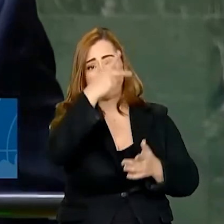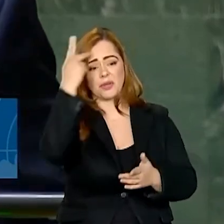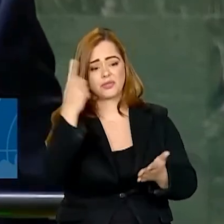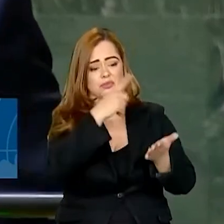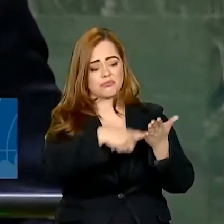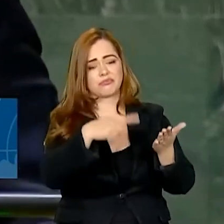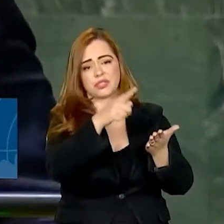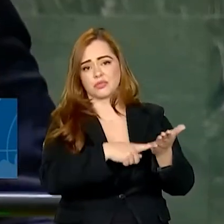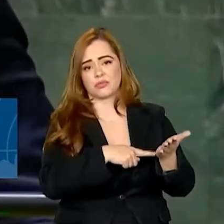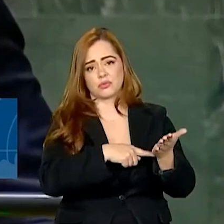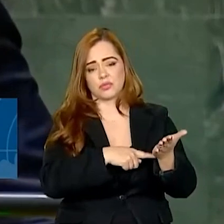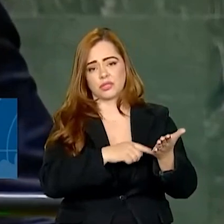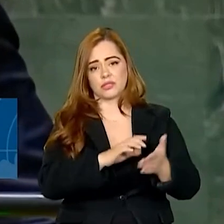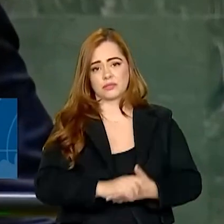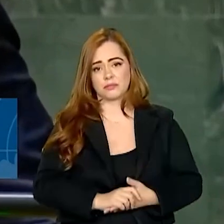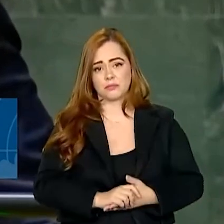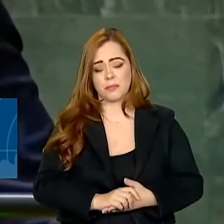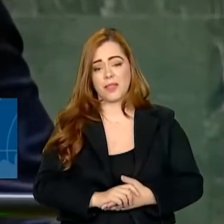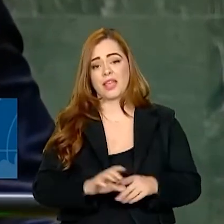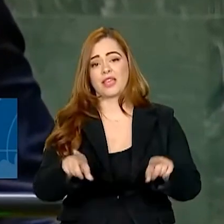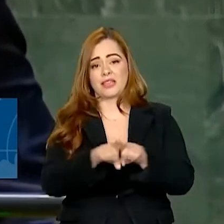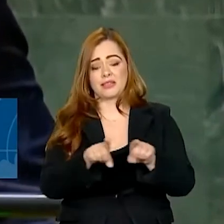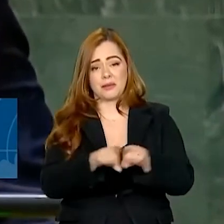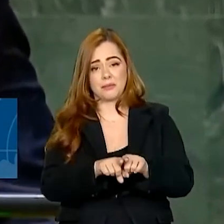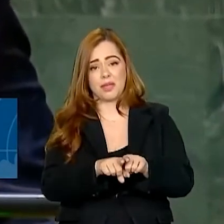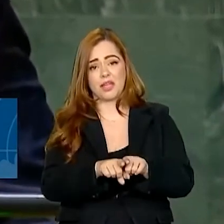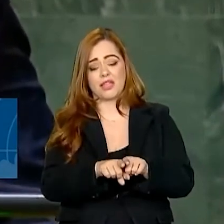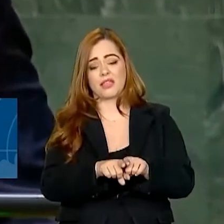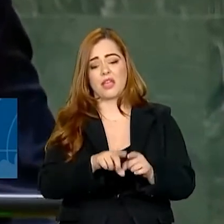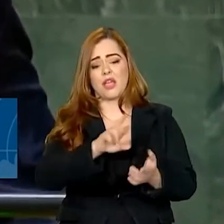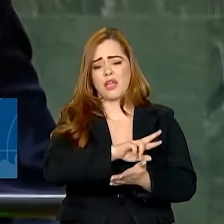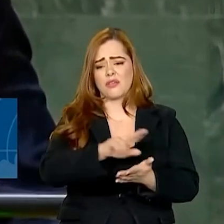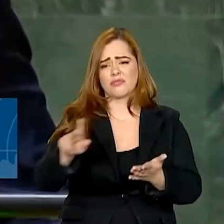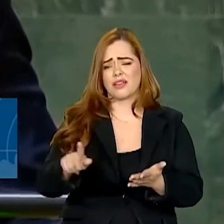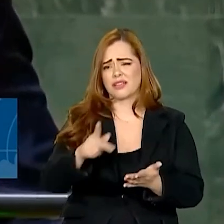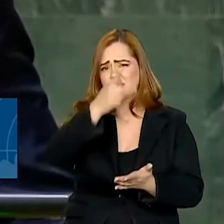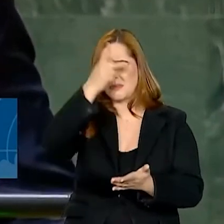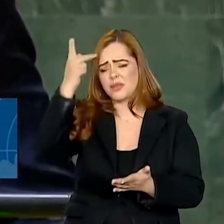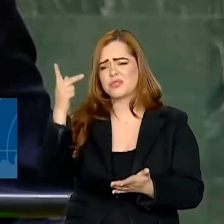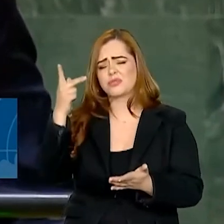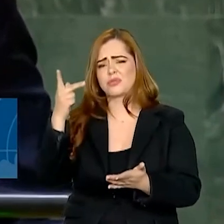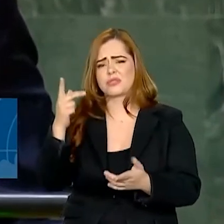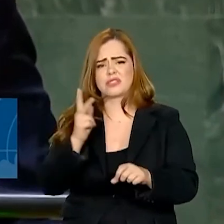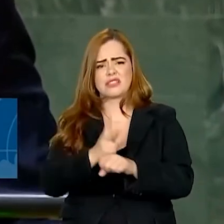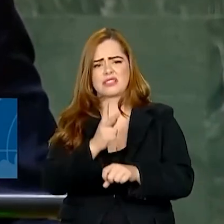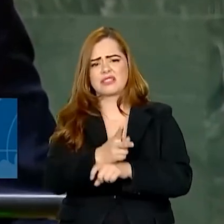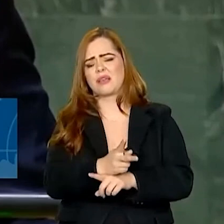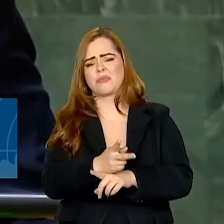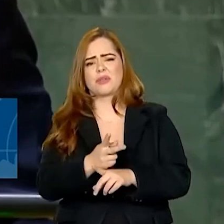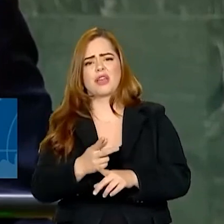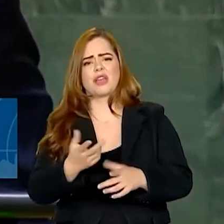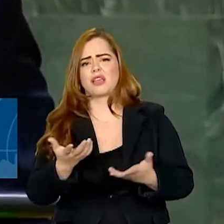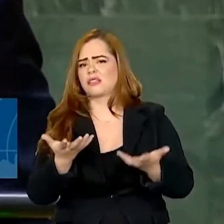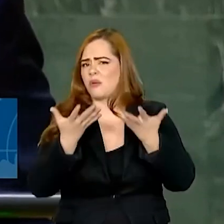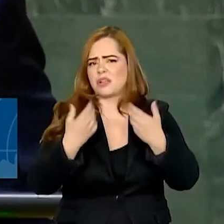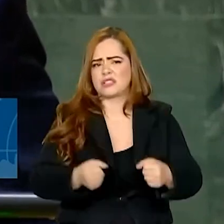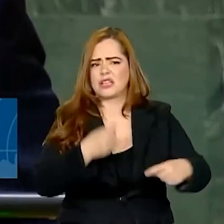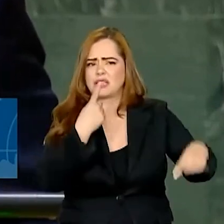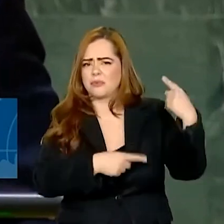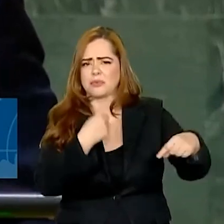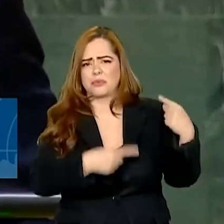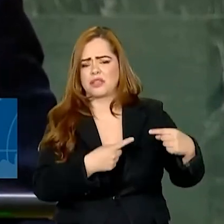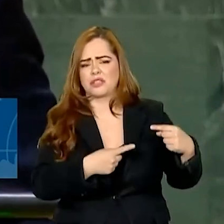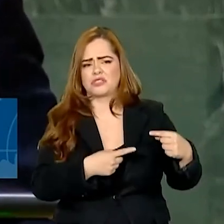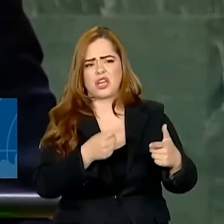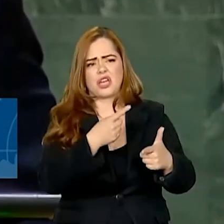Em meio aos seus escombros, surgem aventureiros de extrema-direita que negam a política e vendem soluções